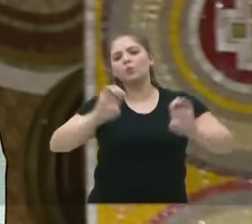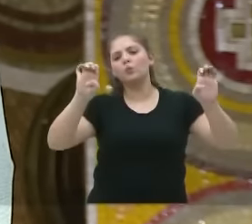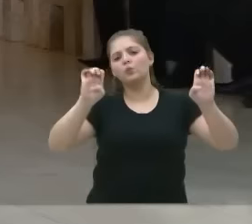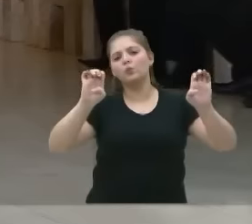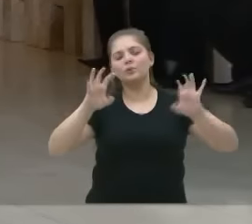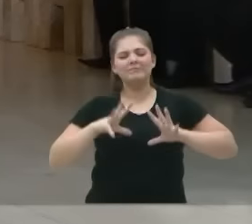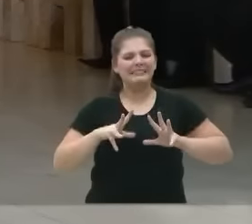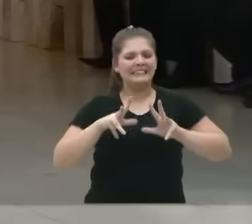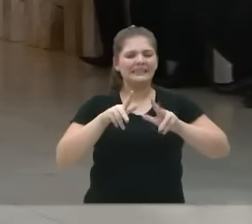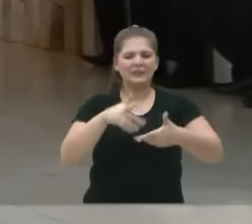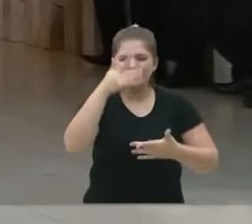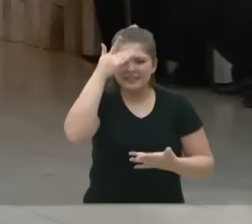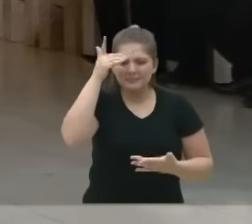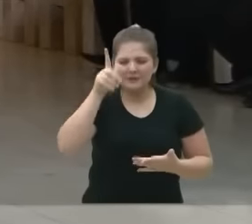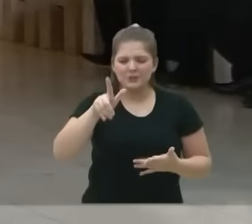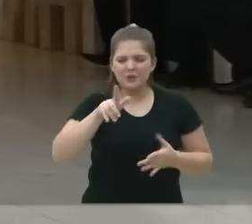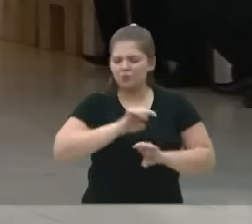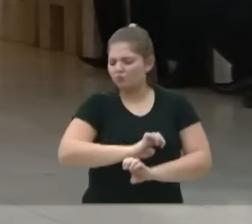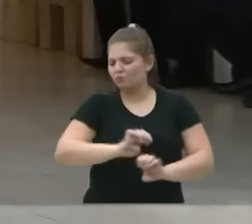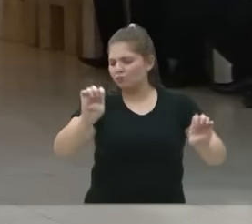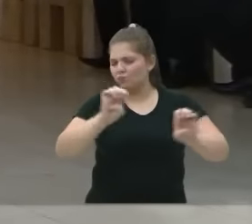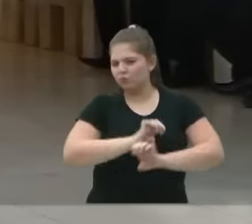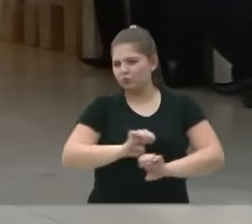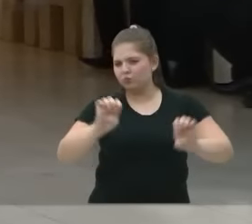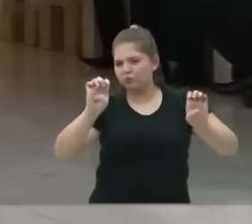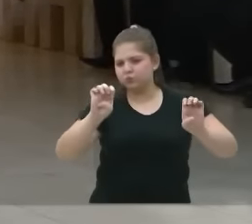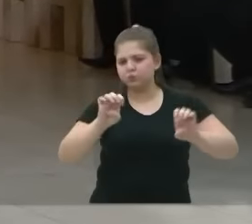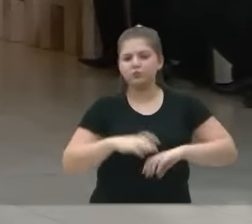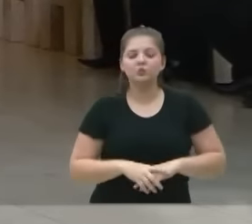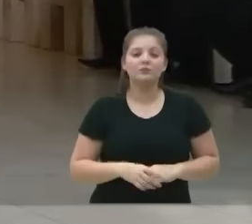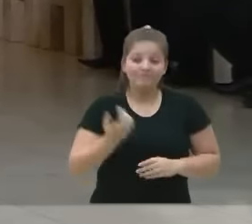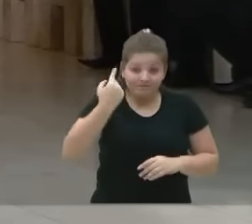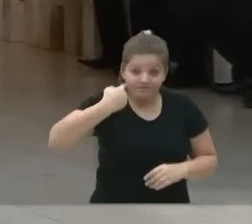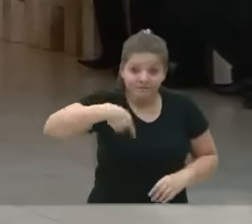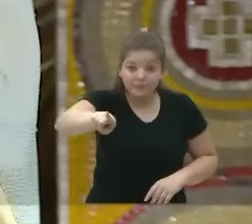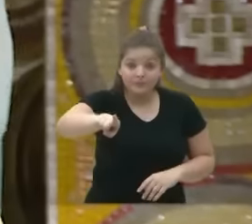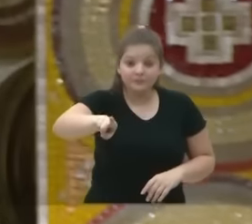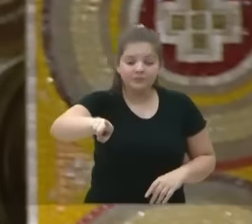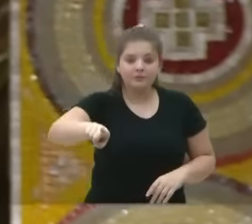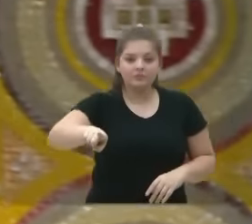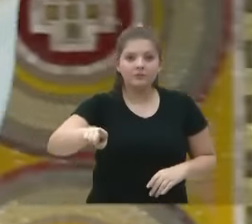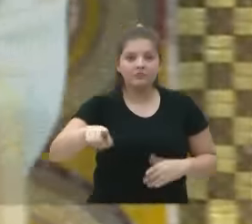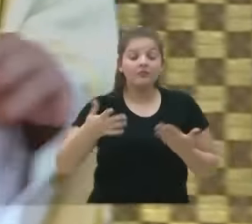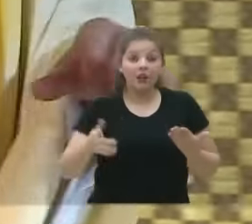toda criatura. Ide, gente, é um envio.